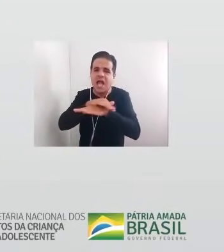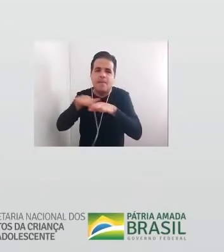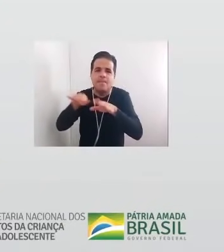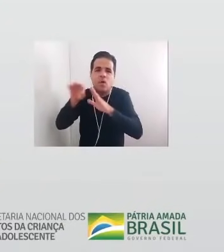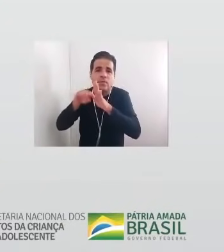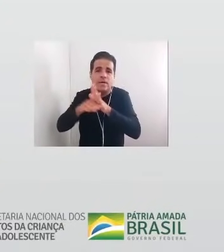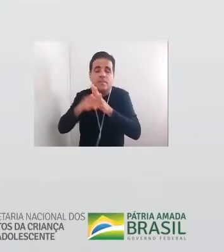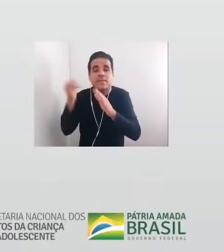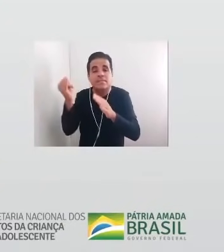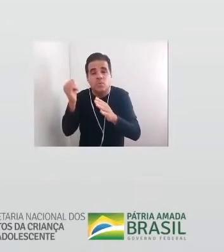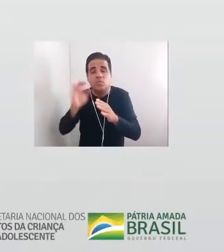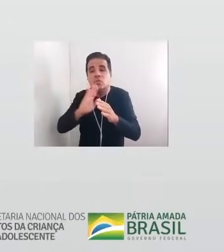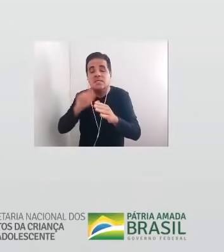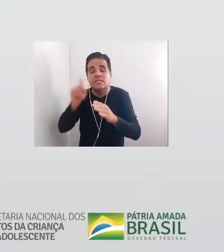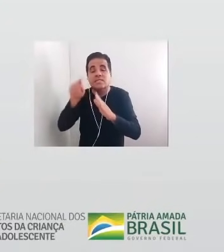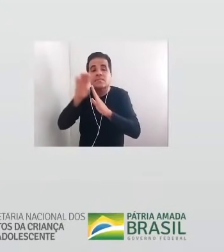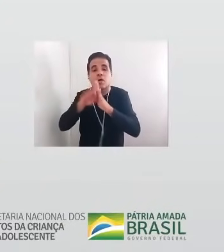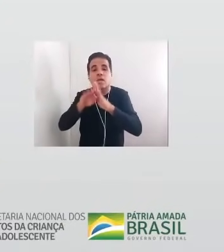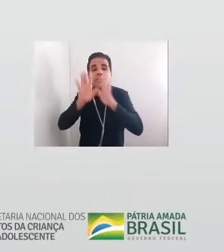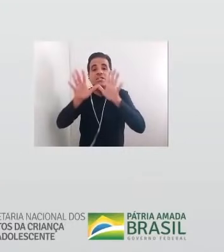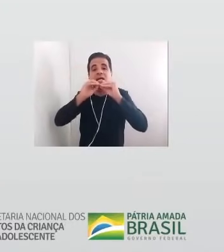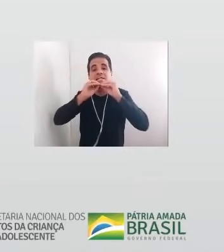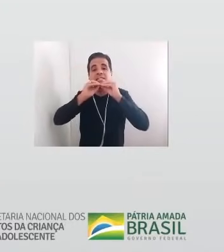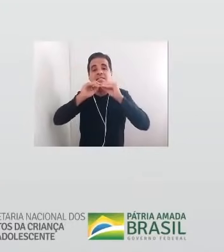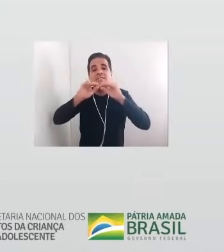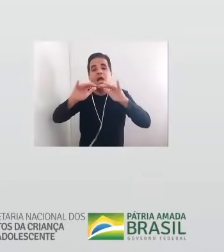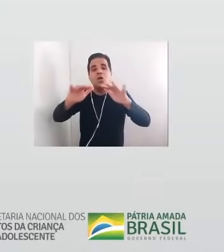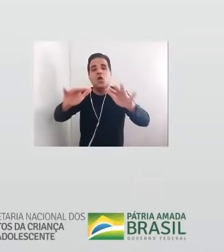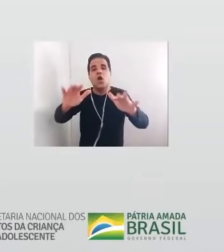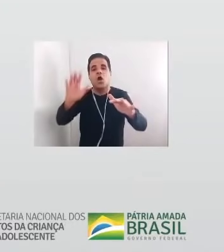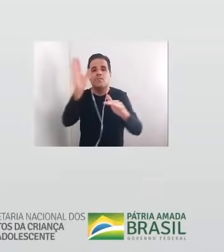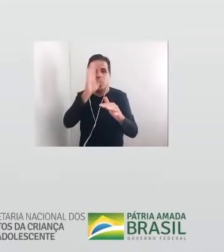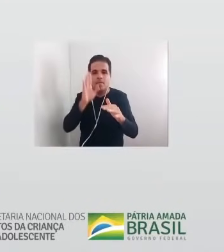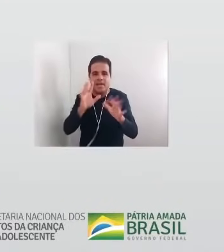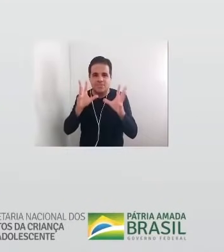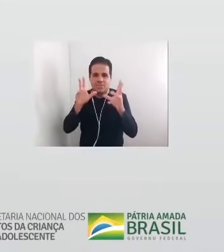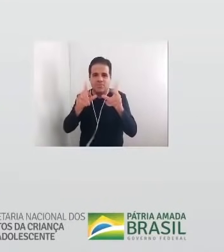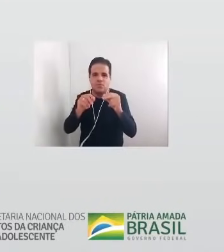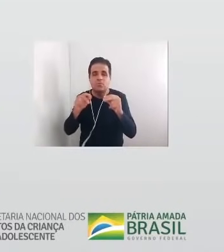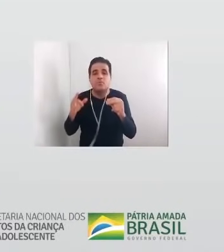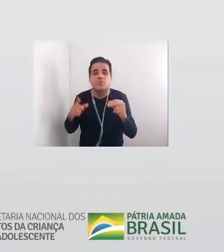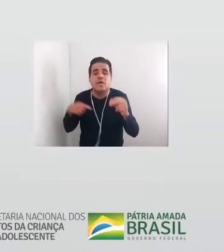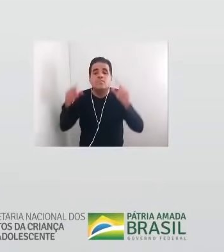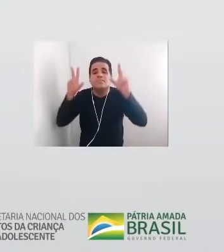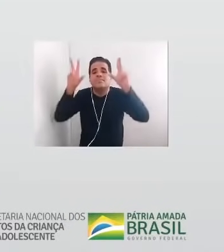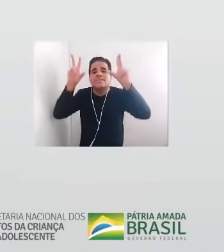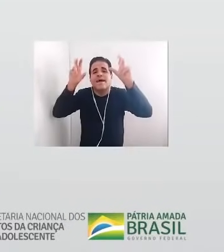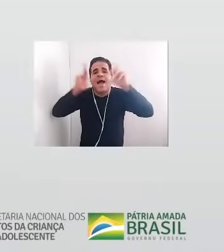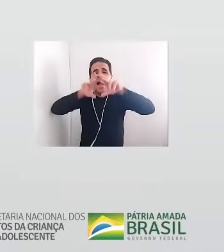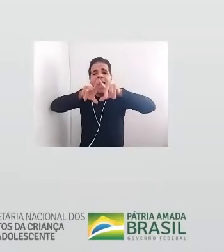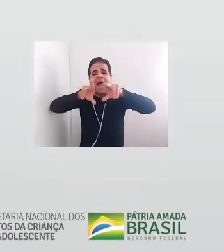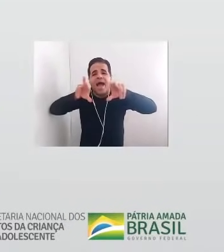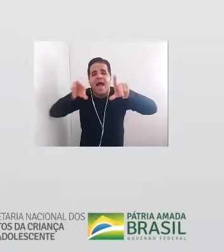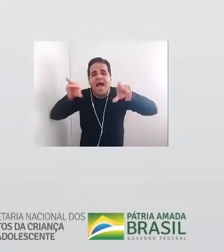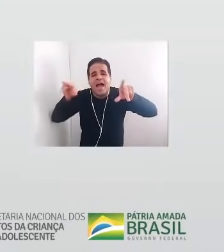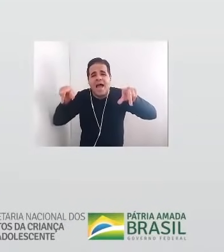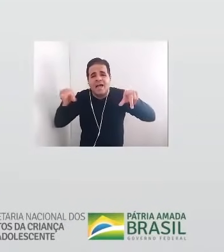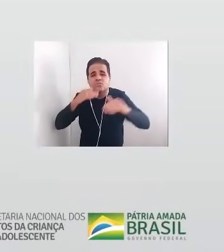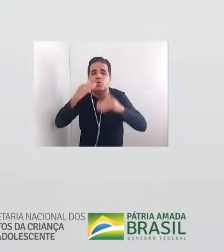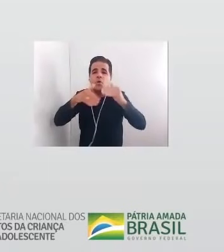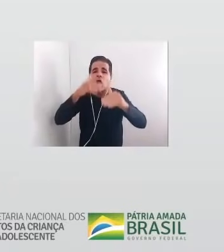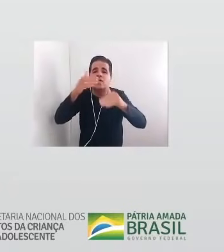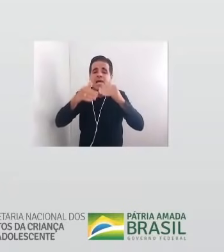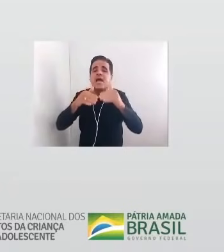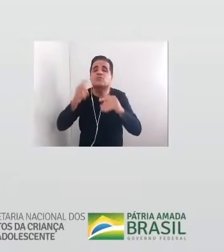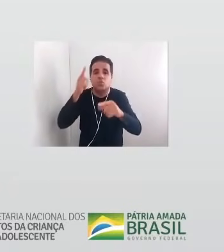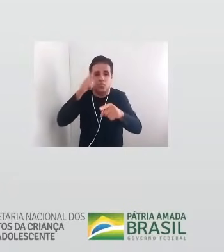respeito desse programa já se espalhou pelo Brasil todo. Então nós temos inúmeros casos de processos que resultaram na